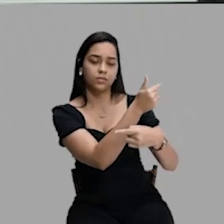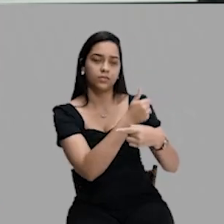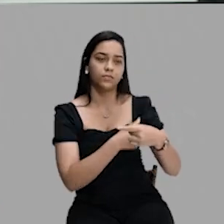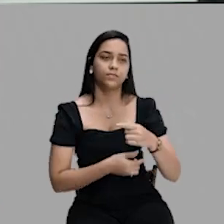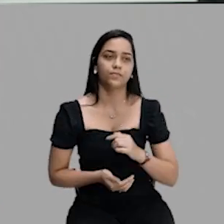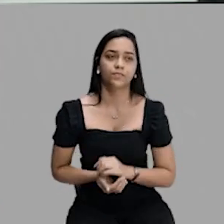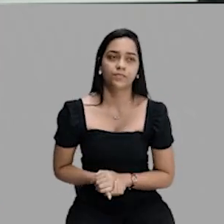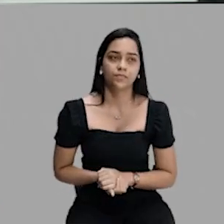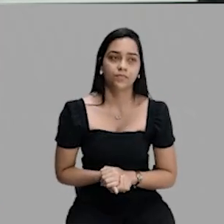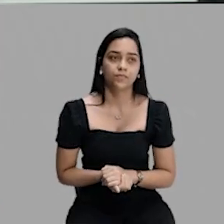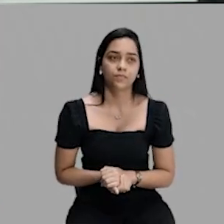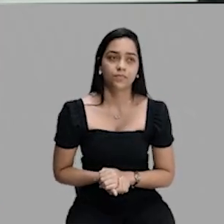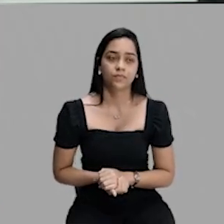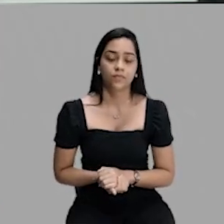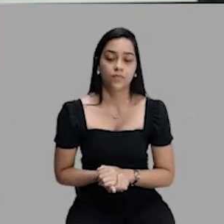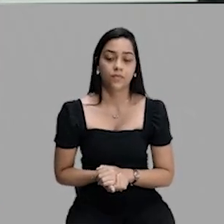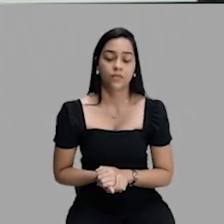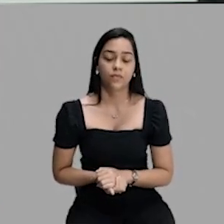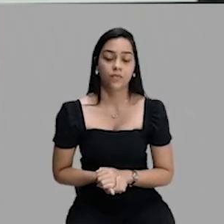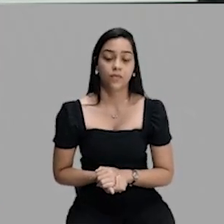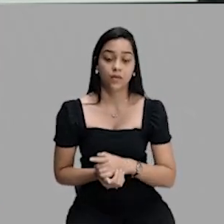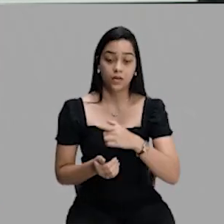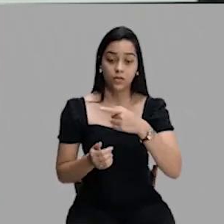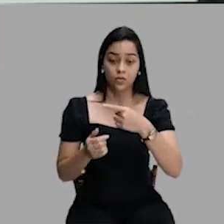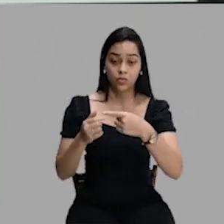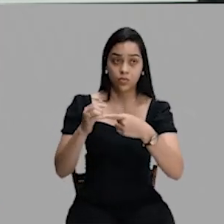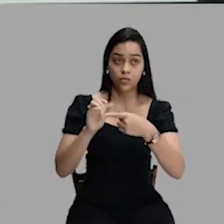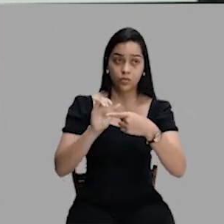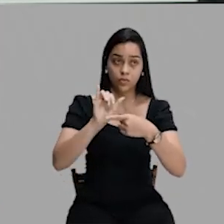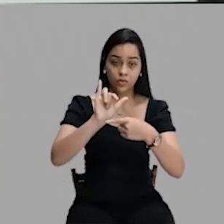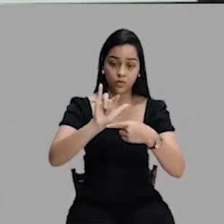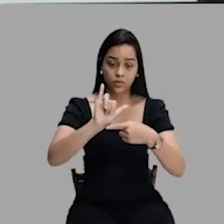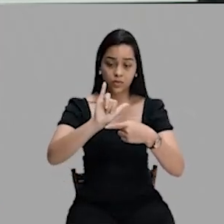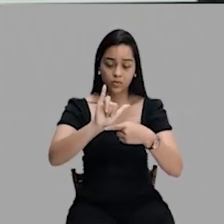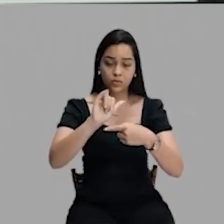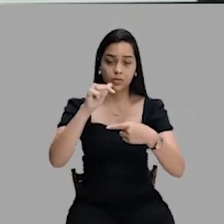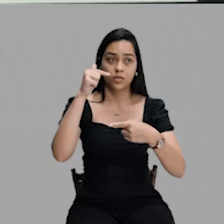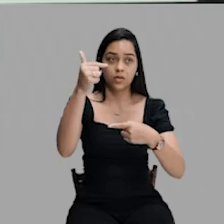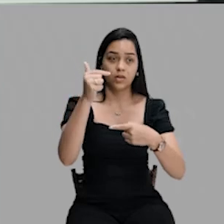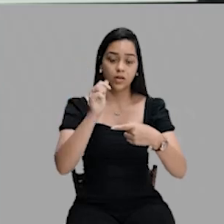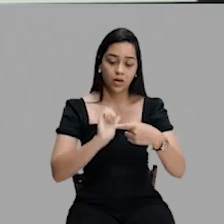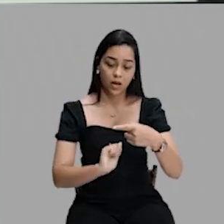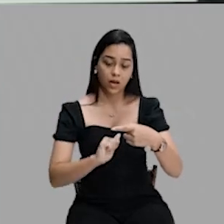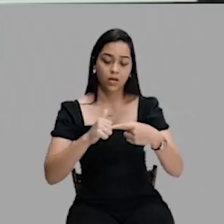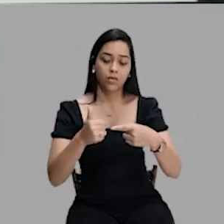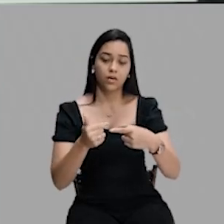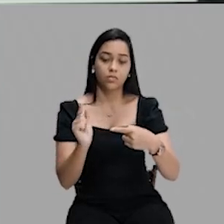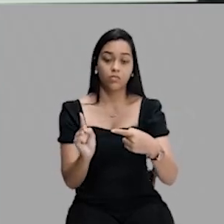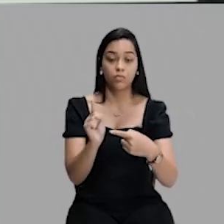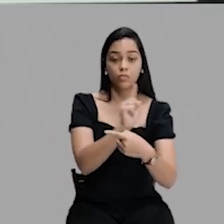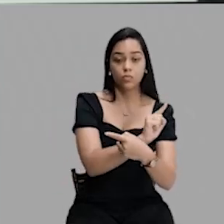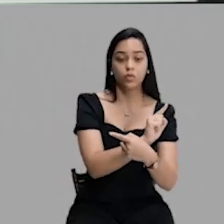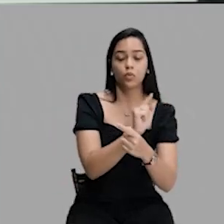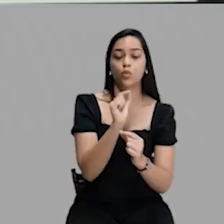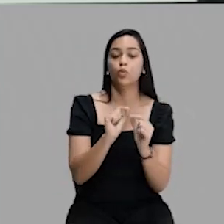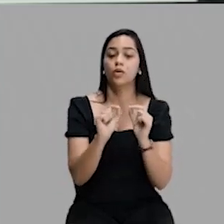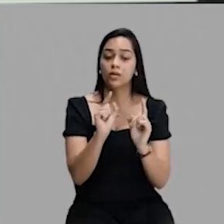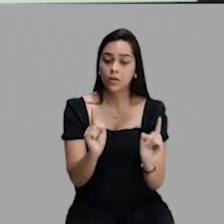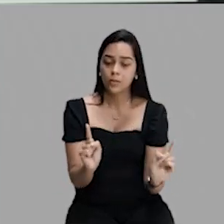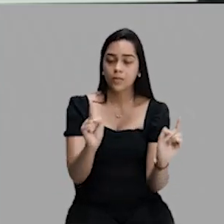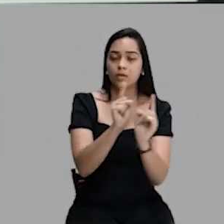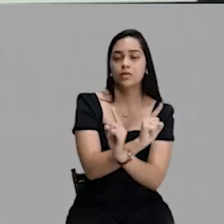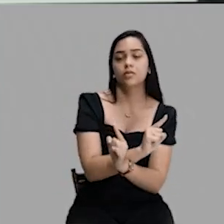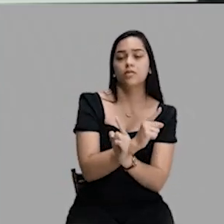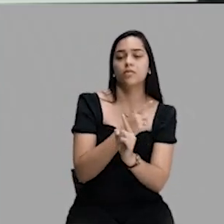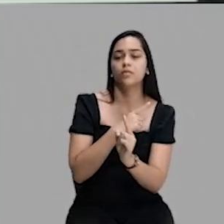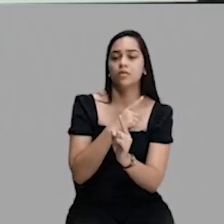certo? E aqui embaixo aqui do y ao quadrado, aqui é o A ao quadrado e aqui é o B ao quadrado, ou seja, há uma